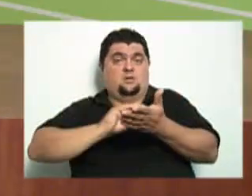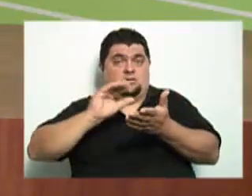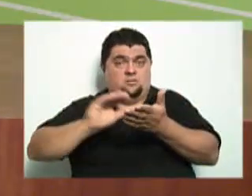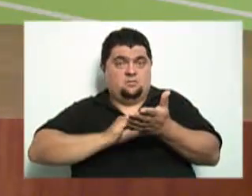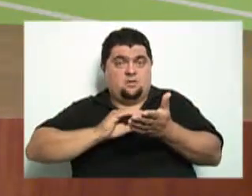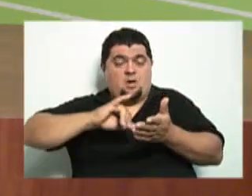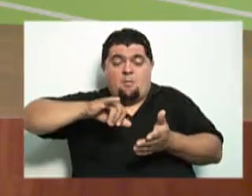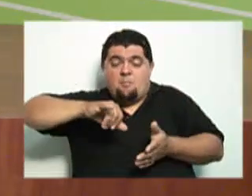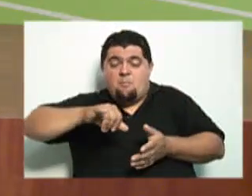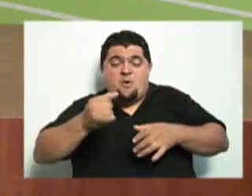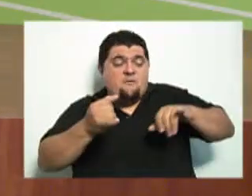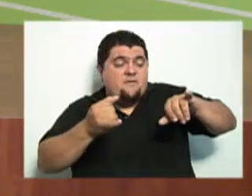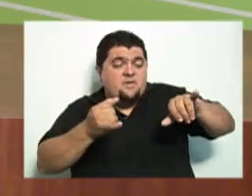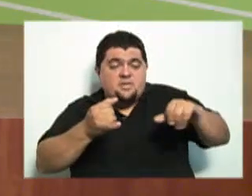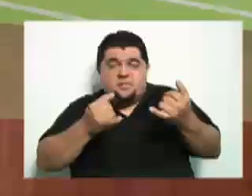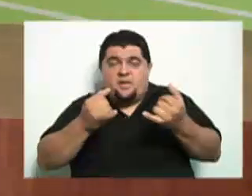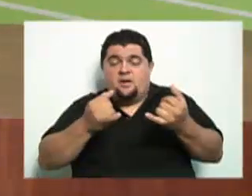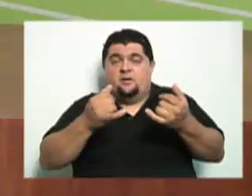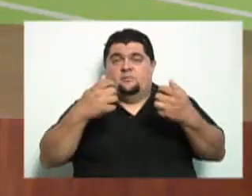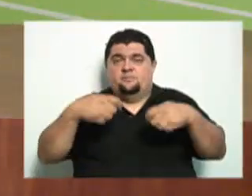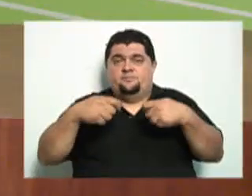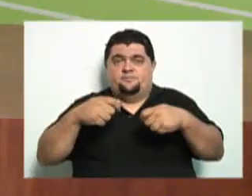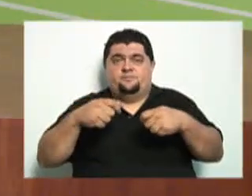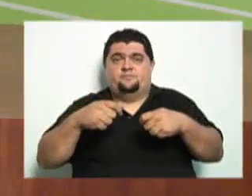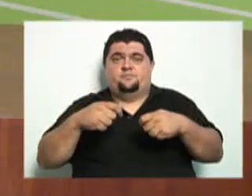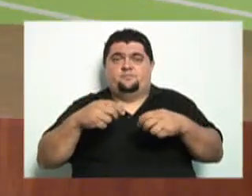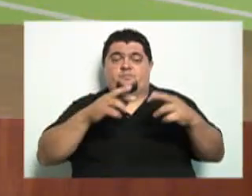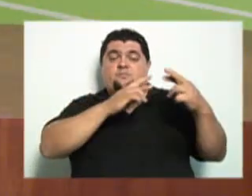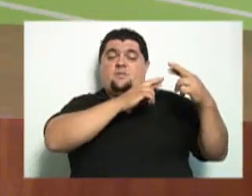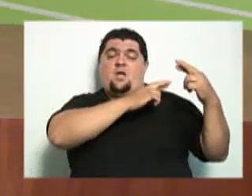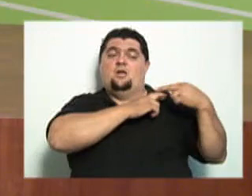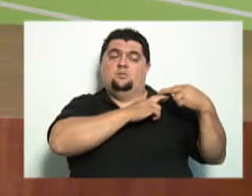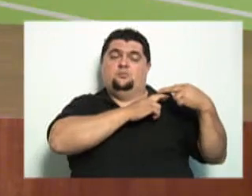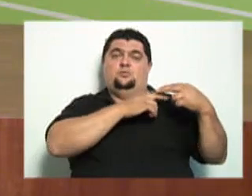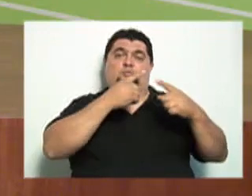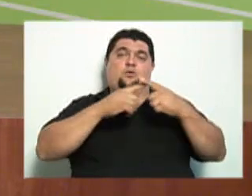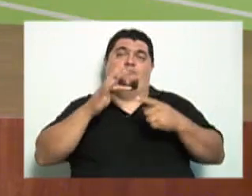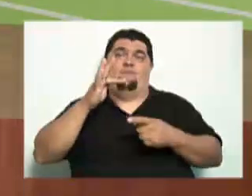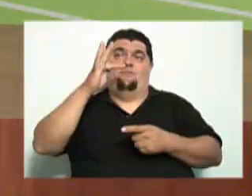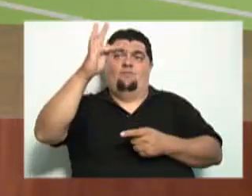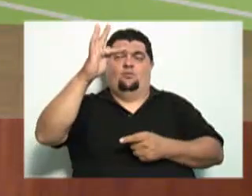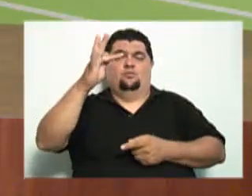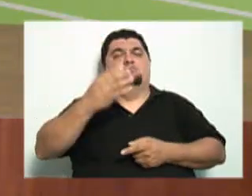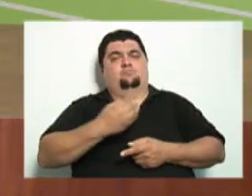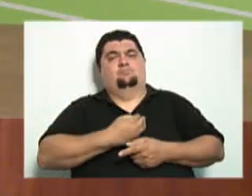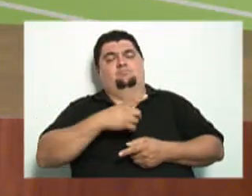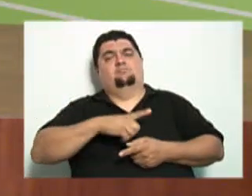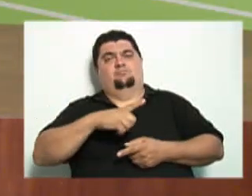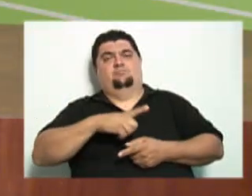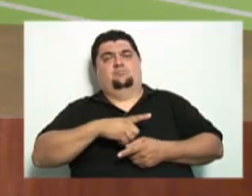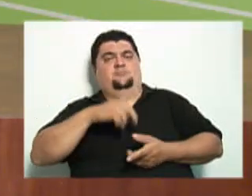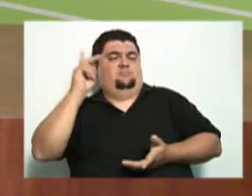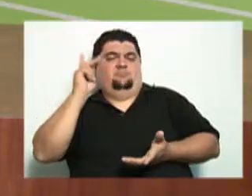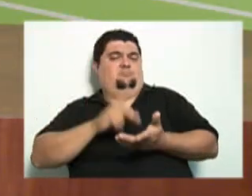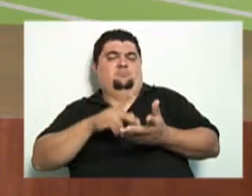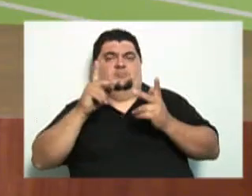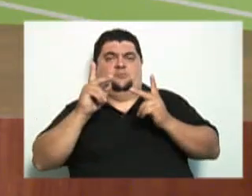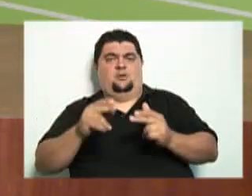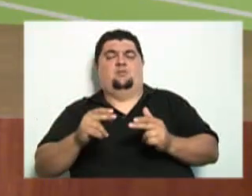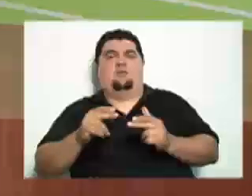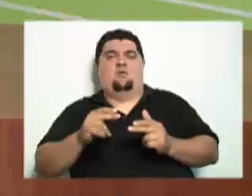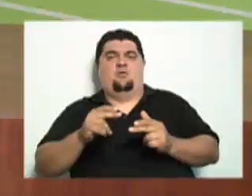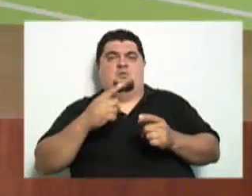recursos naturais de forma viável, de forma que no futuro ainda existam recursos naturais para satisfazer